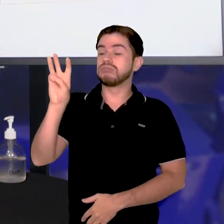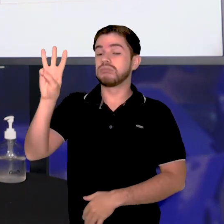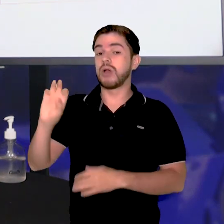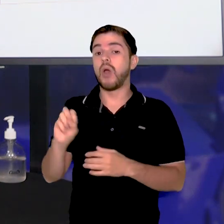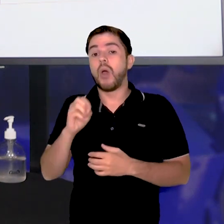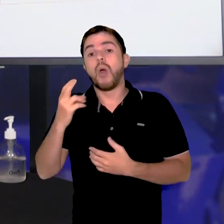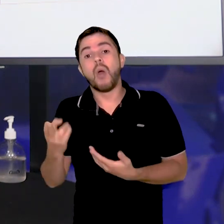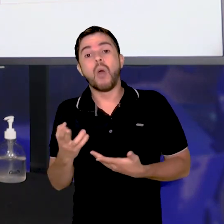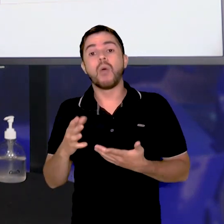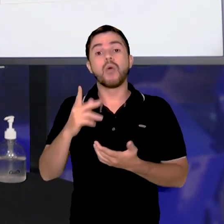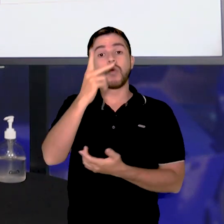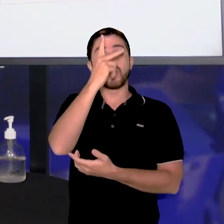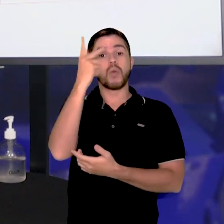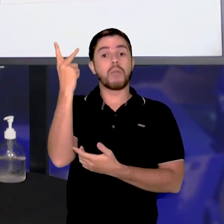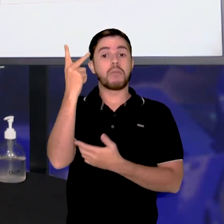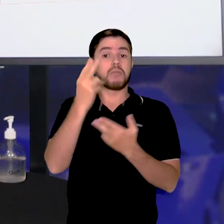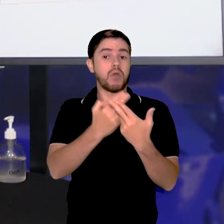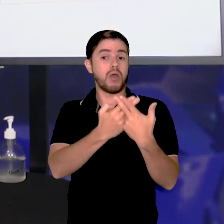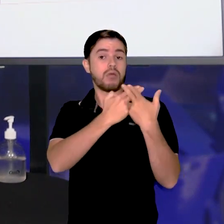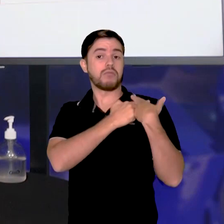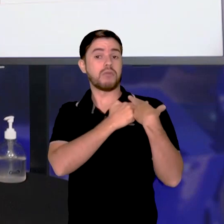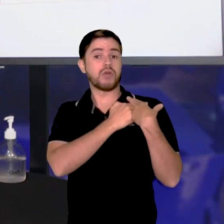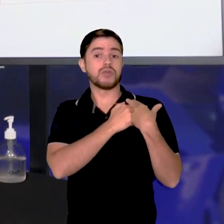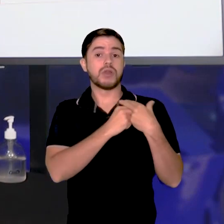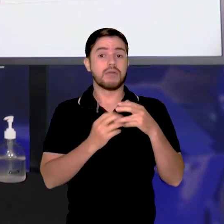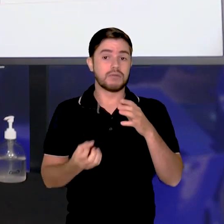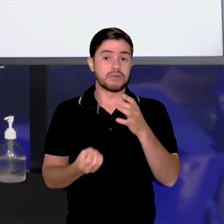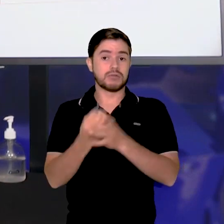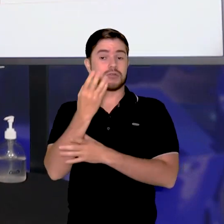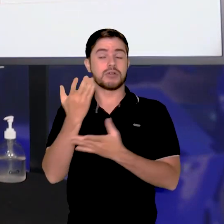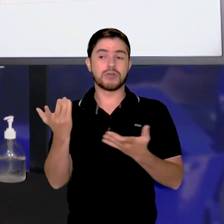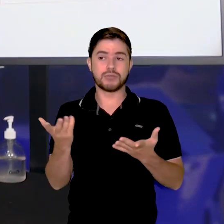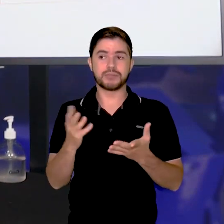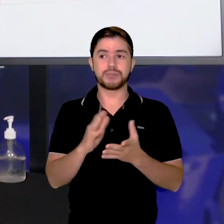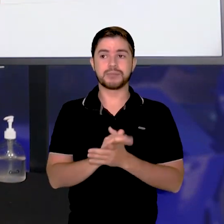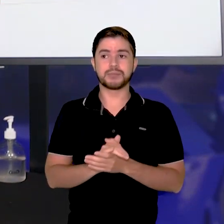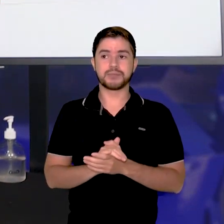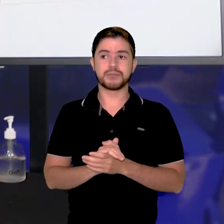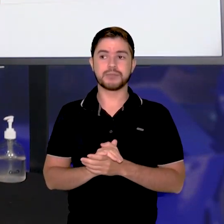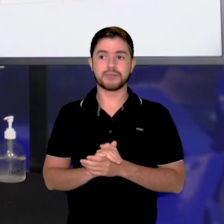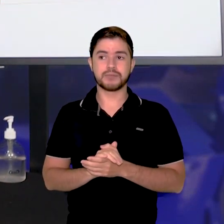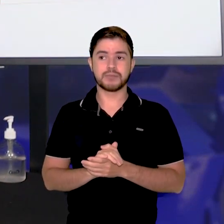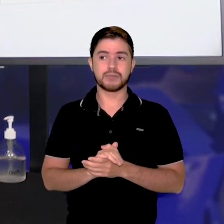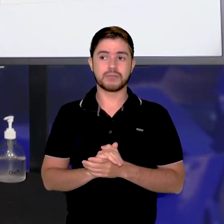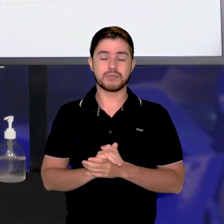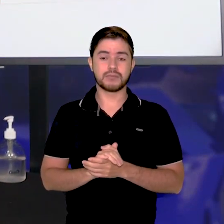aquela tabela, tá bom? Quem construiu ela. No nosso caso aqui, quem construiu a tabela foi